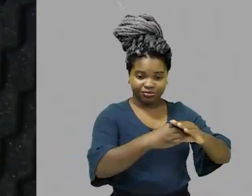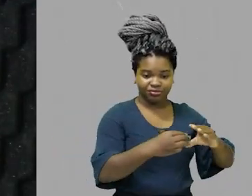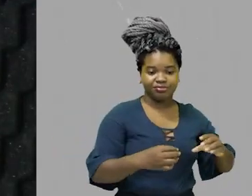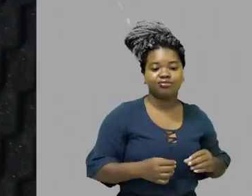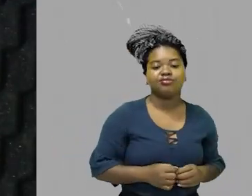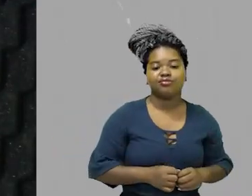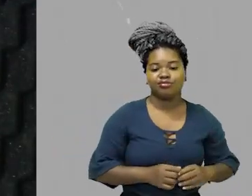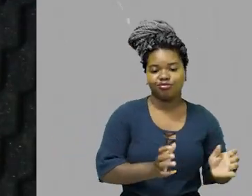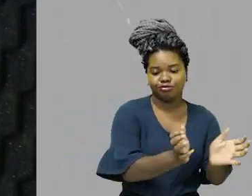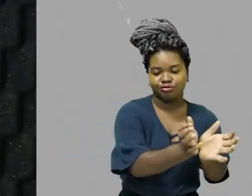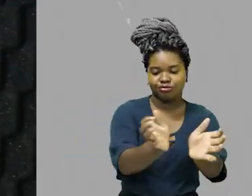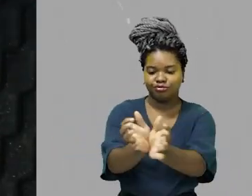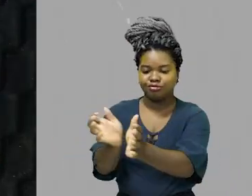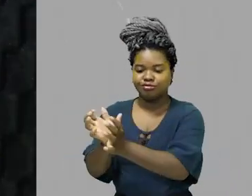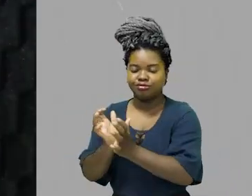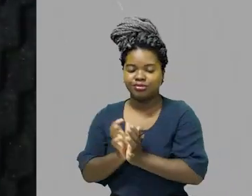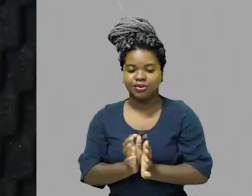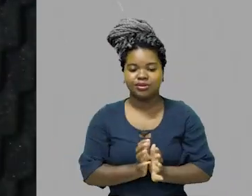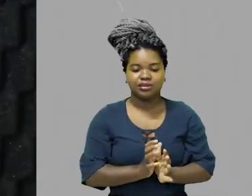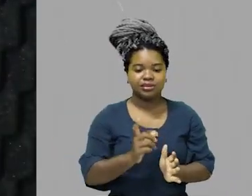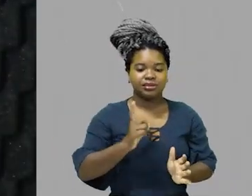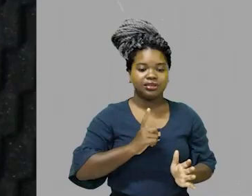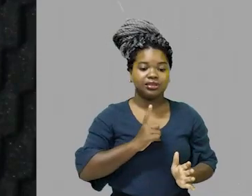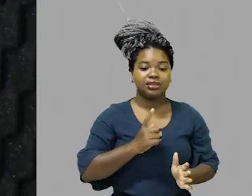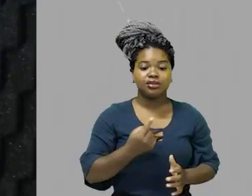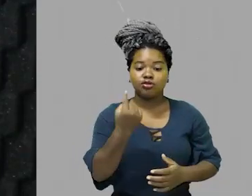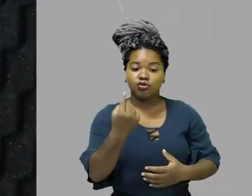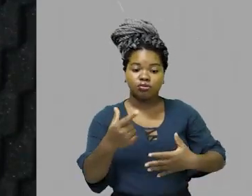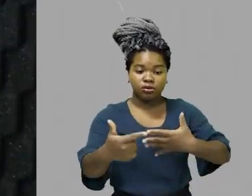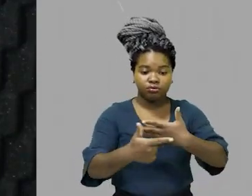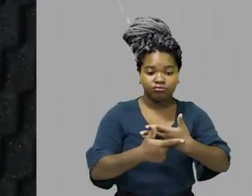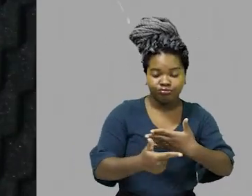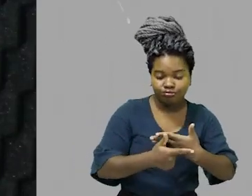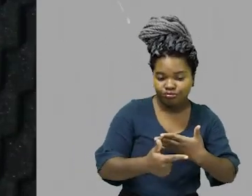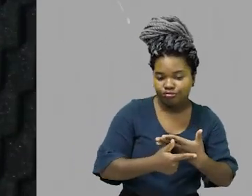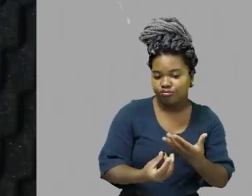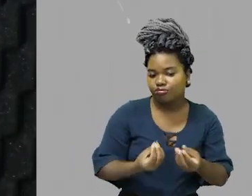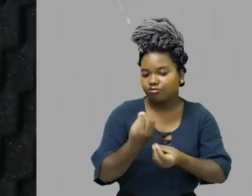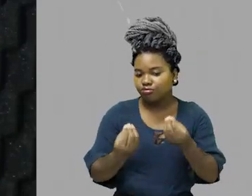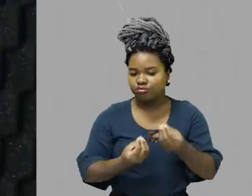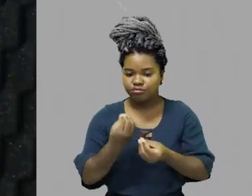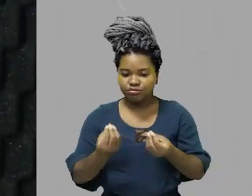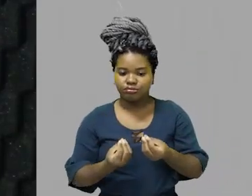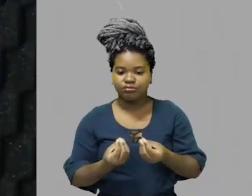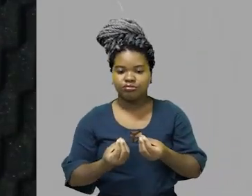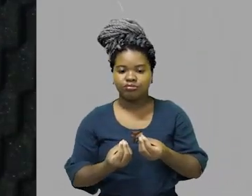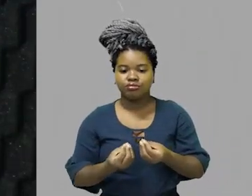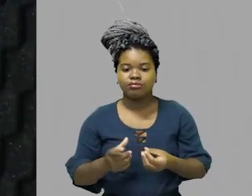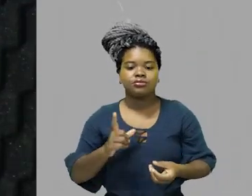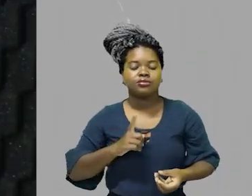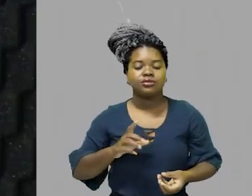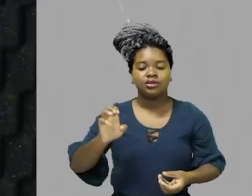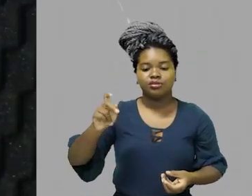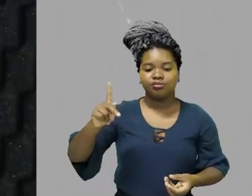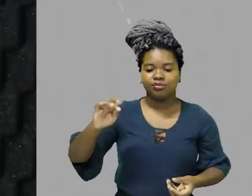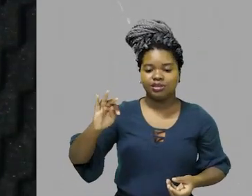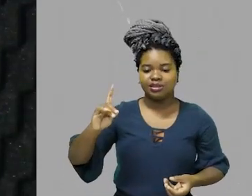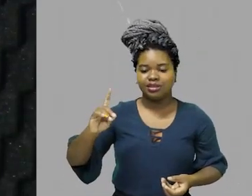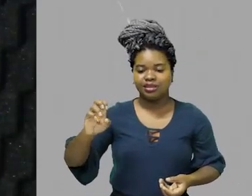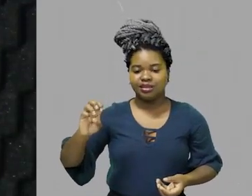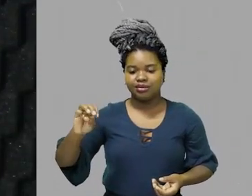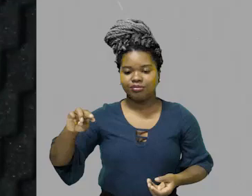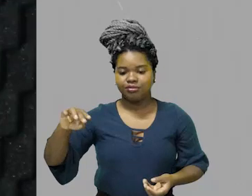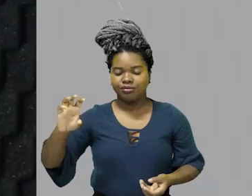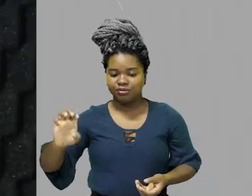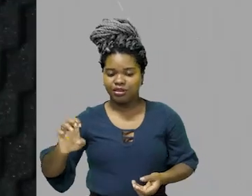em conjunto, exerce uma função. Ok? Por exemplo, eu tenho a epiderme, formada por várias